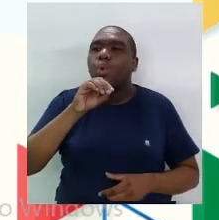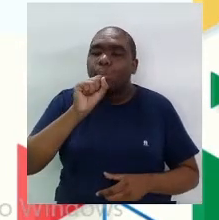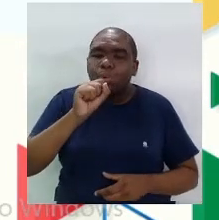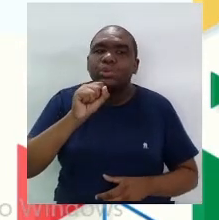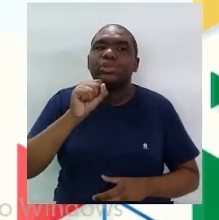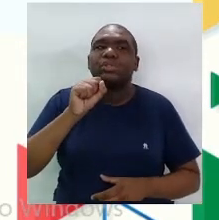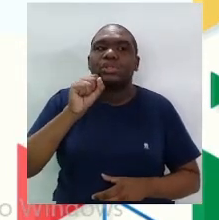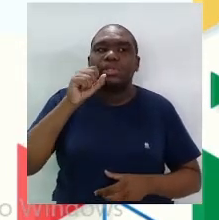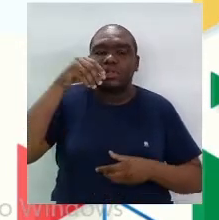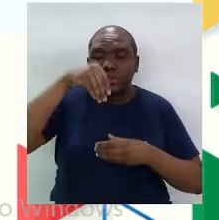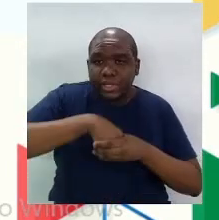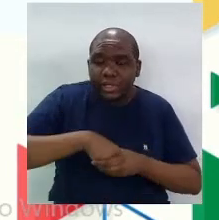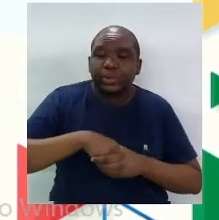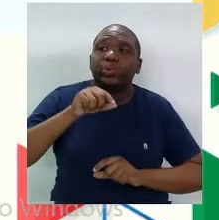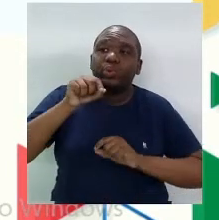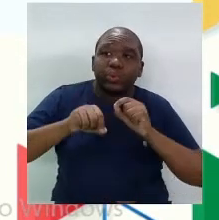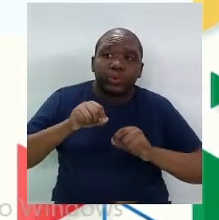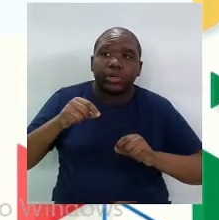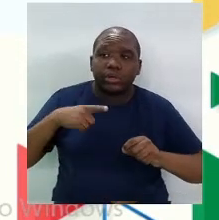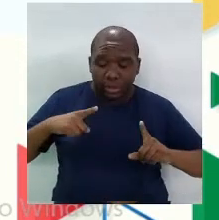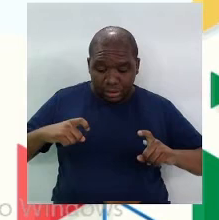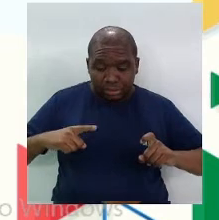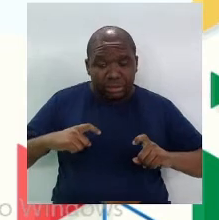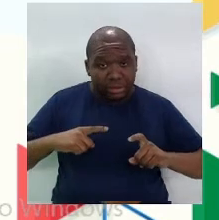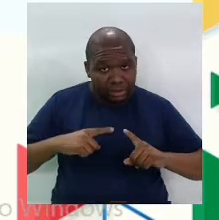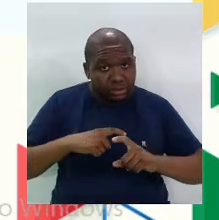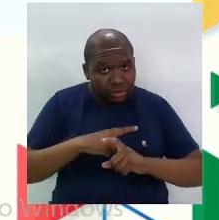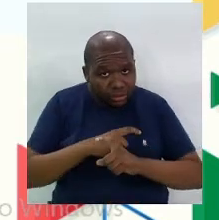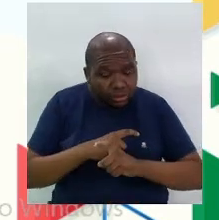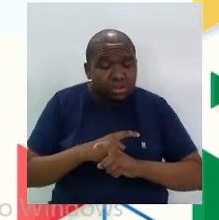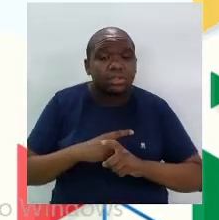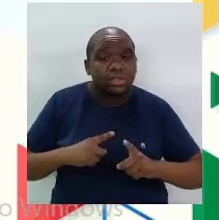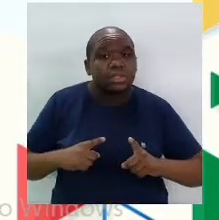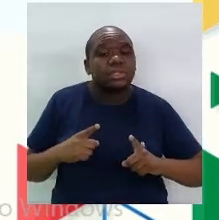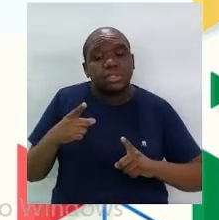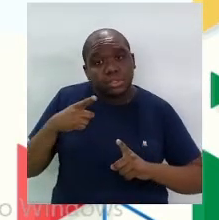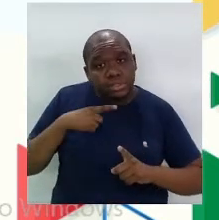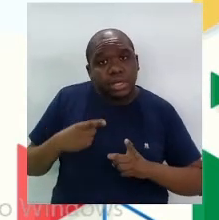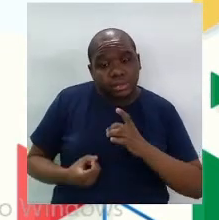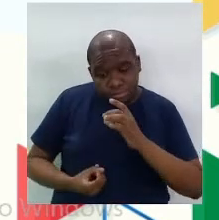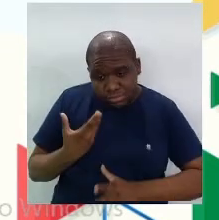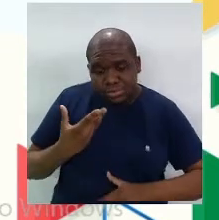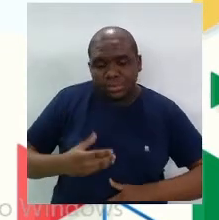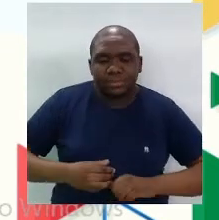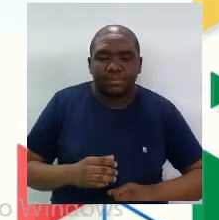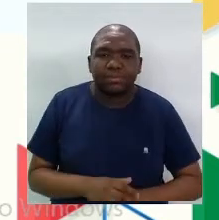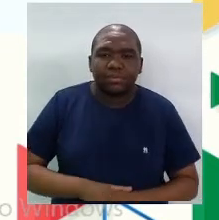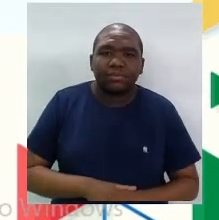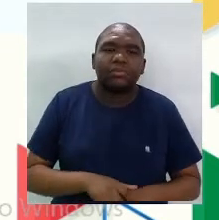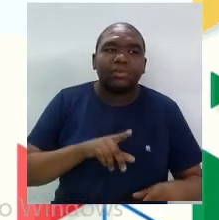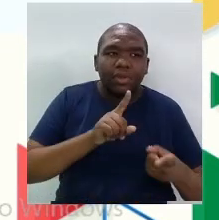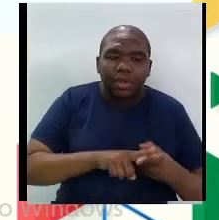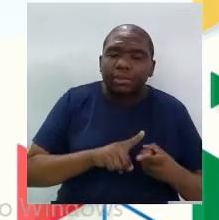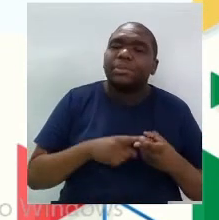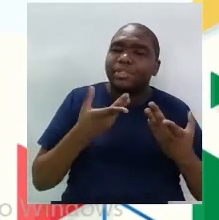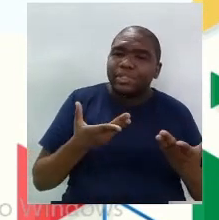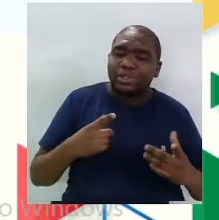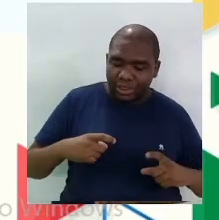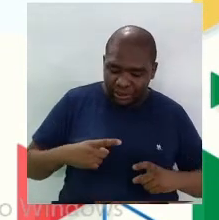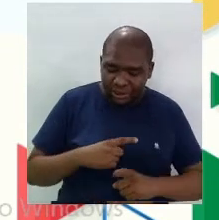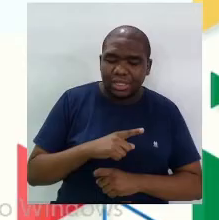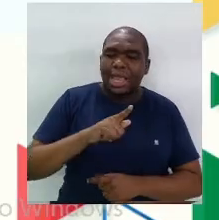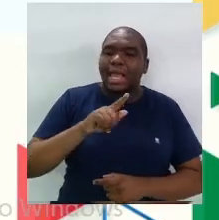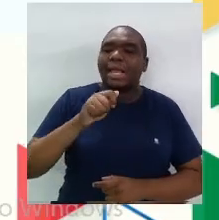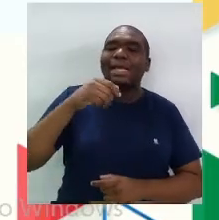de túbulos seminíferos, nos quais os espermatozoides eles serão